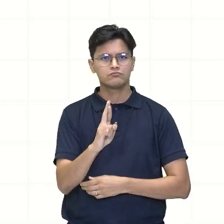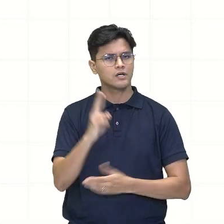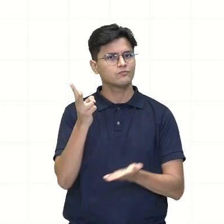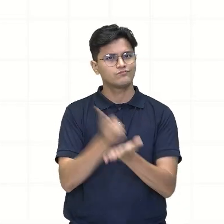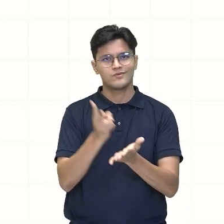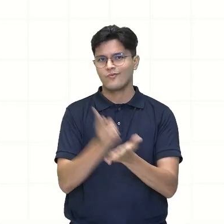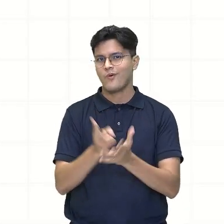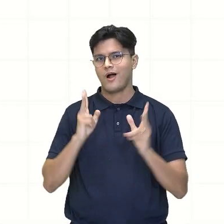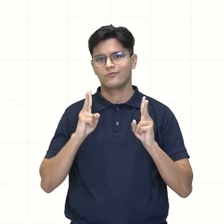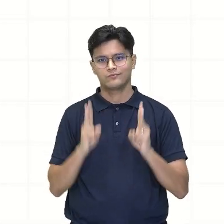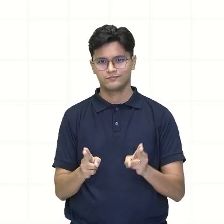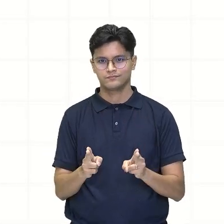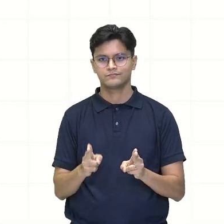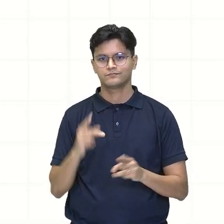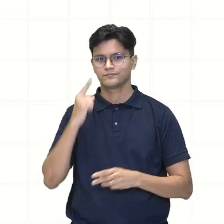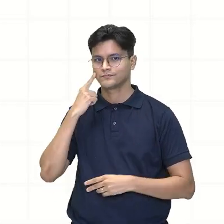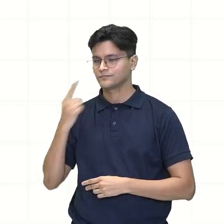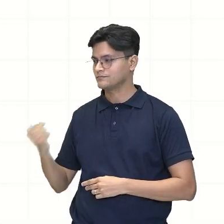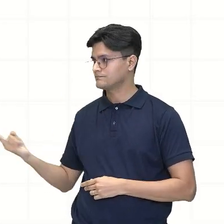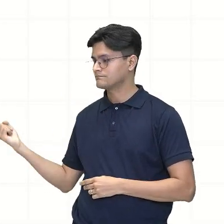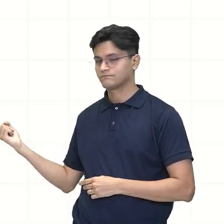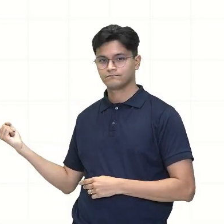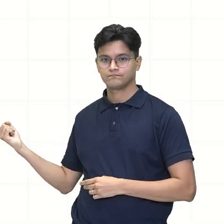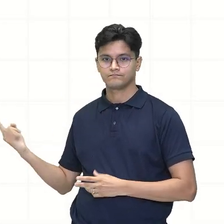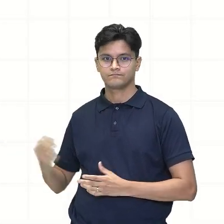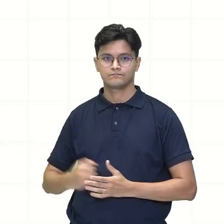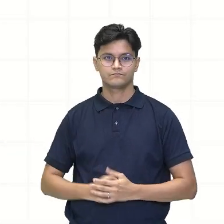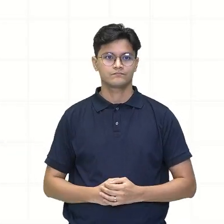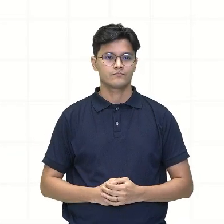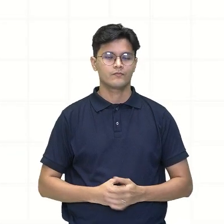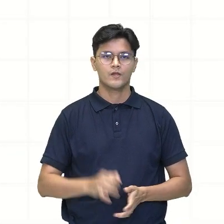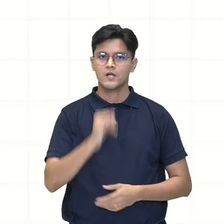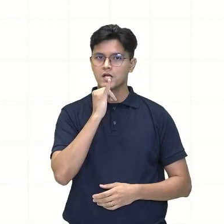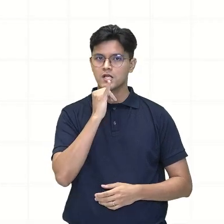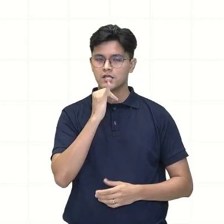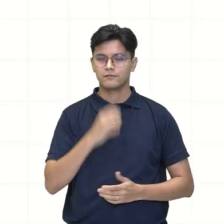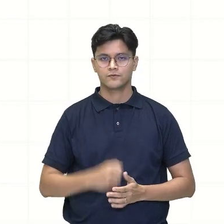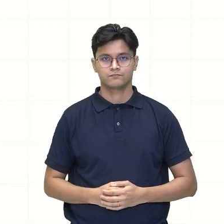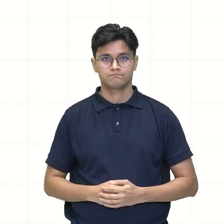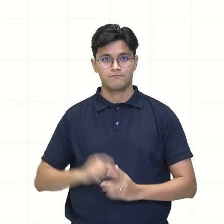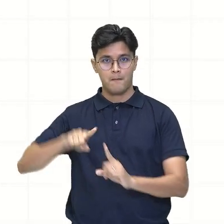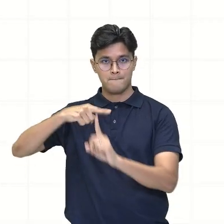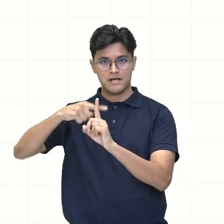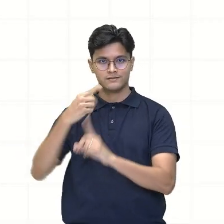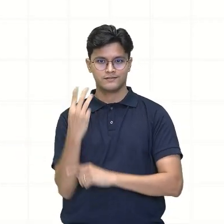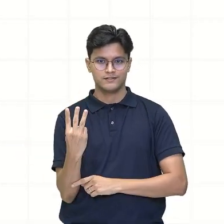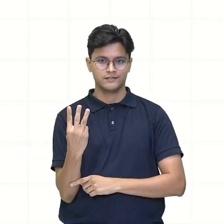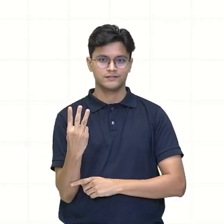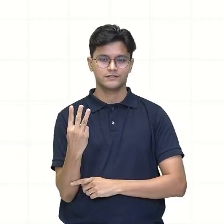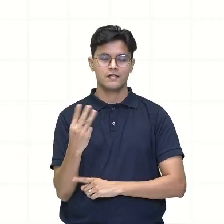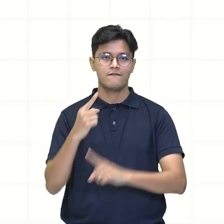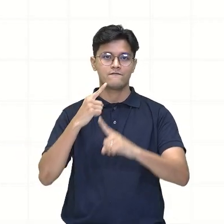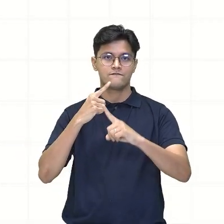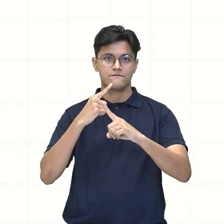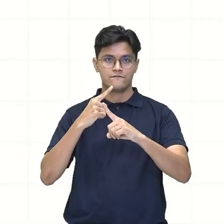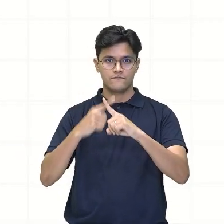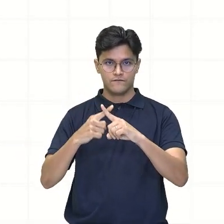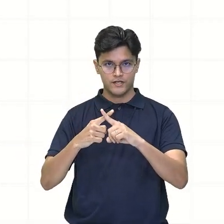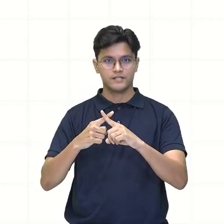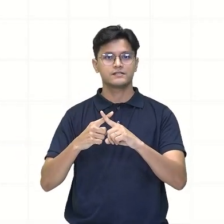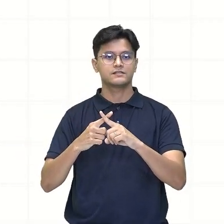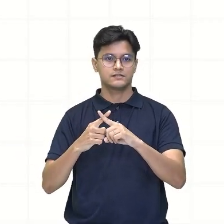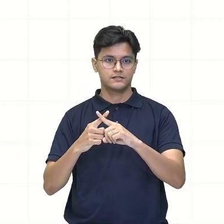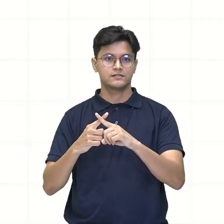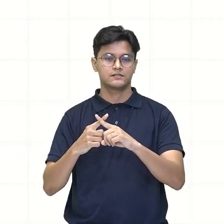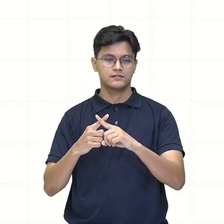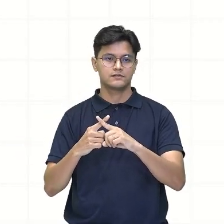só. Se a gente repetir o mais 3 aqui vezes o resultado de menos 4